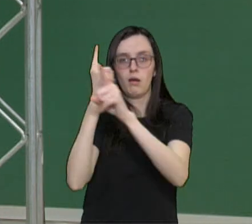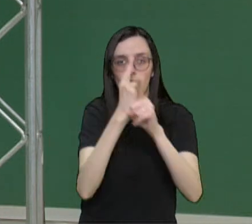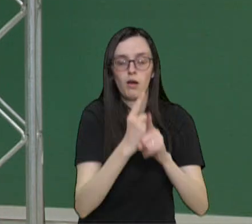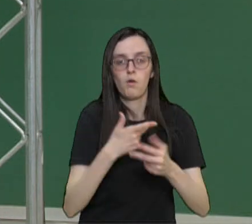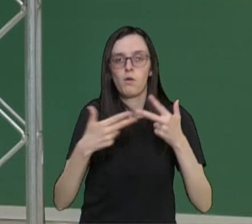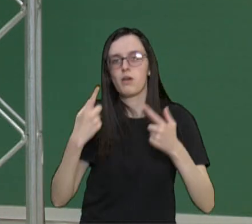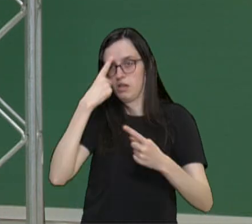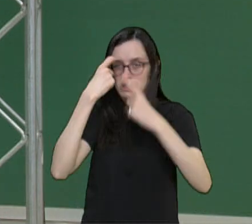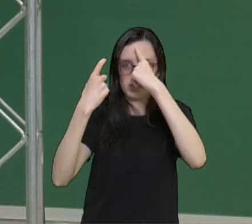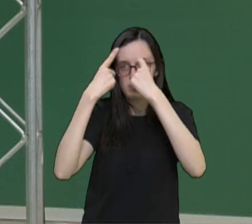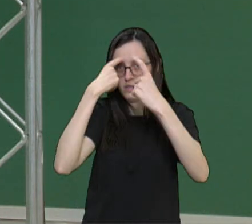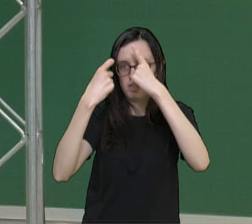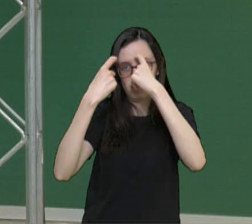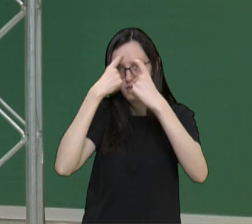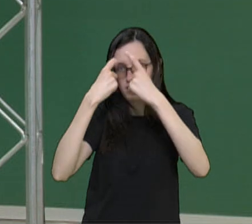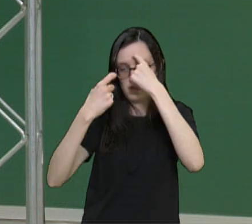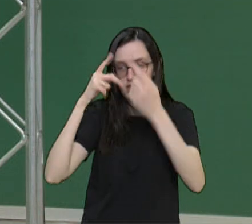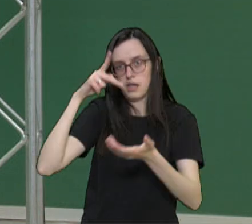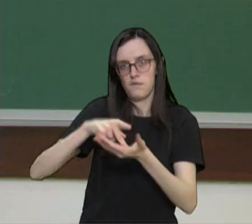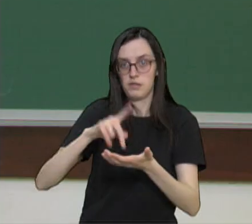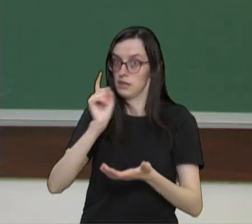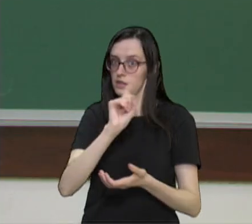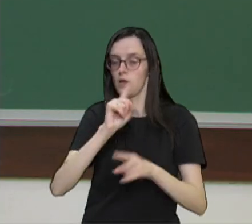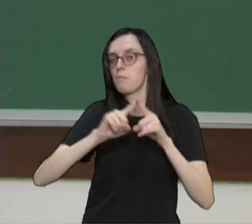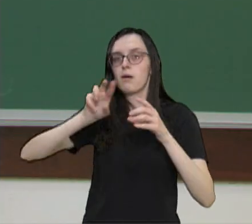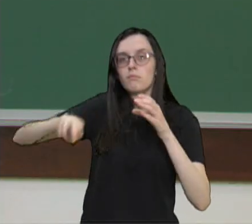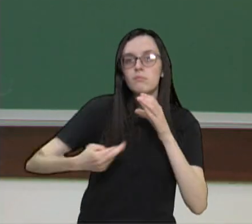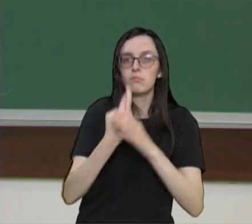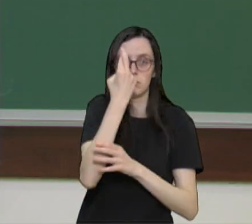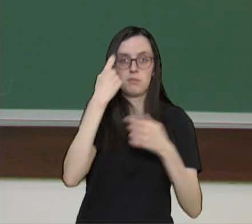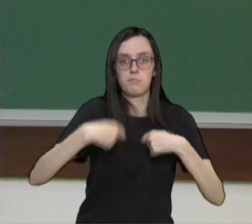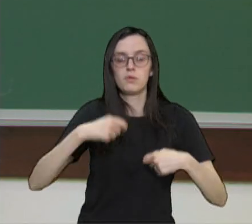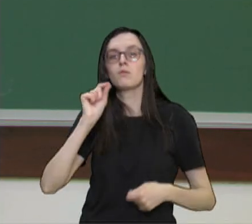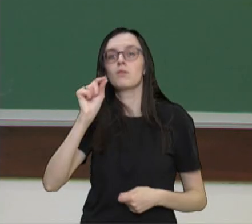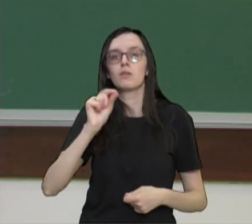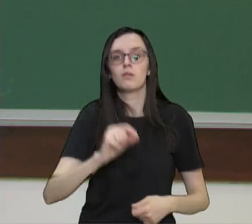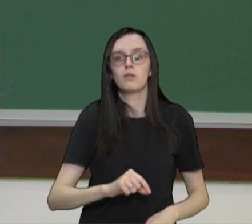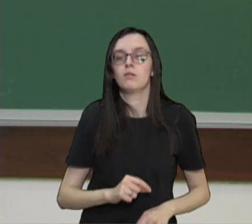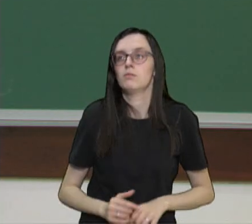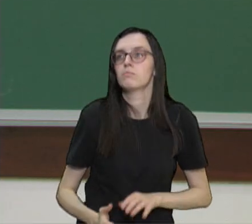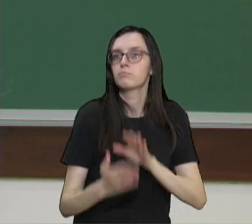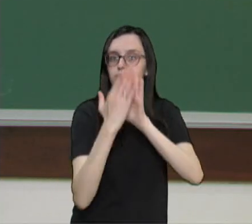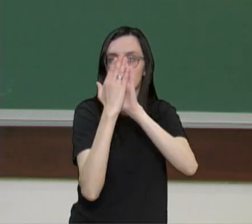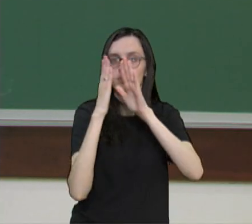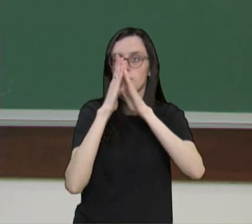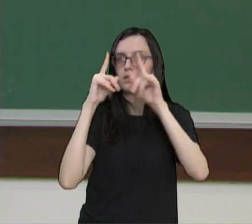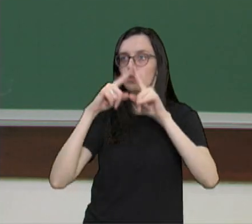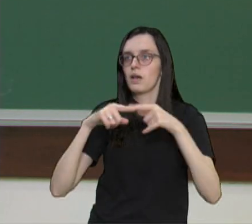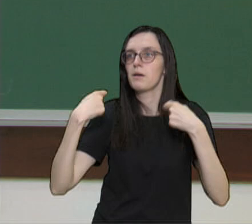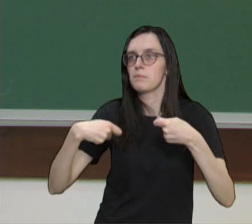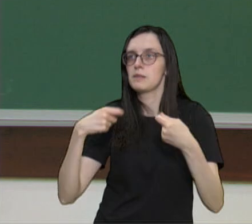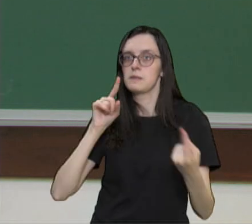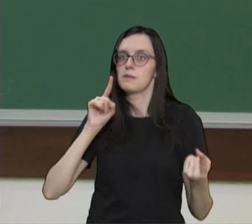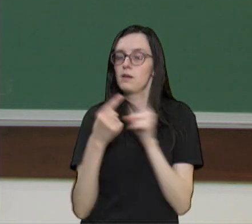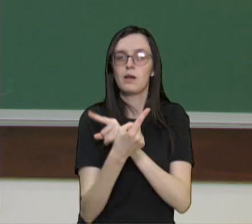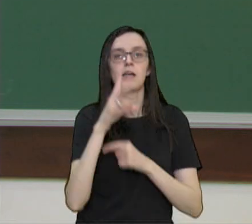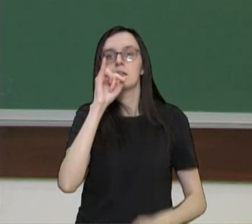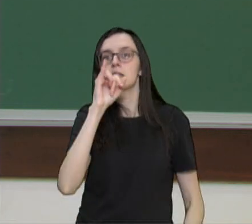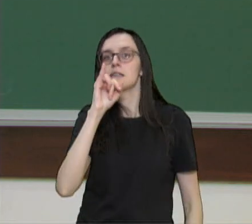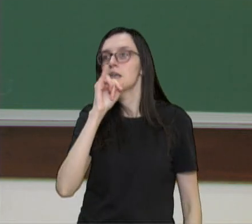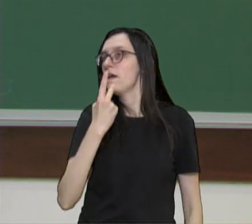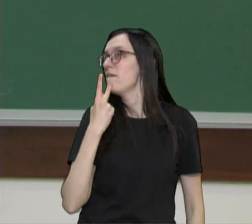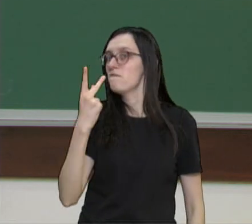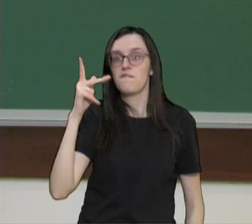inventou coisas no Renascimento, chegaram na frente da igreja, tiveram que desmentir. Se não desmentisse, ó,